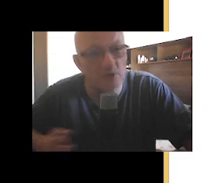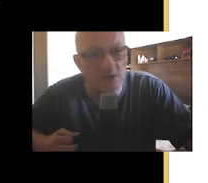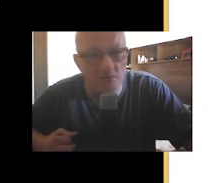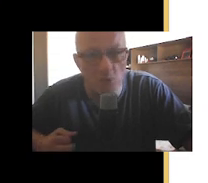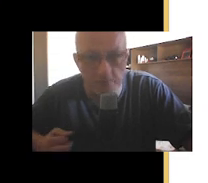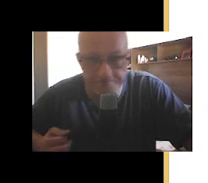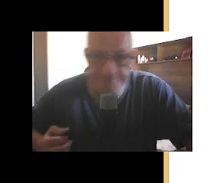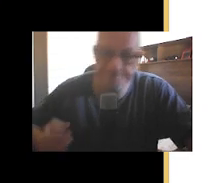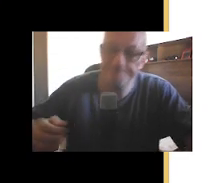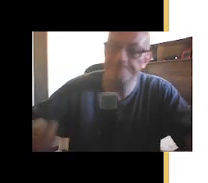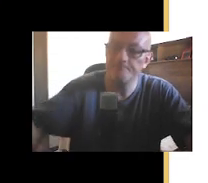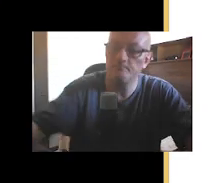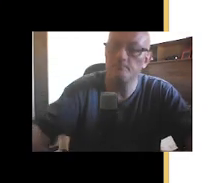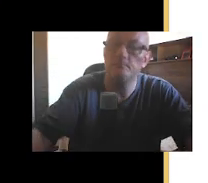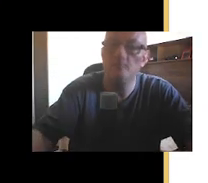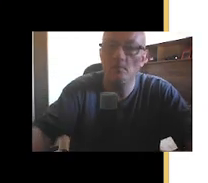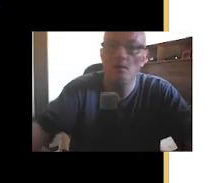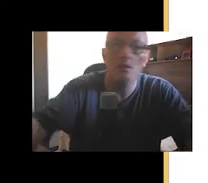Onde vocês moram?